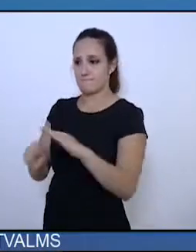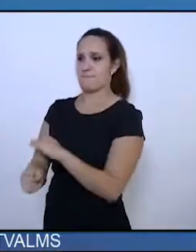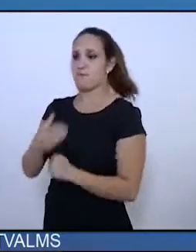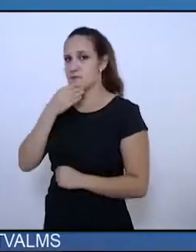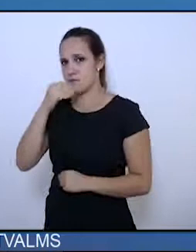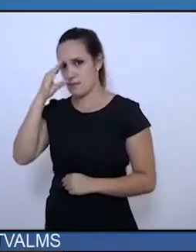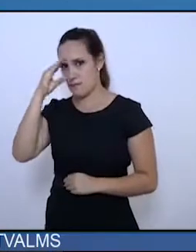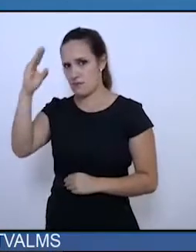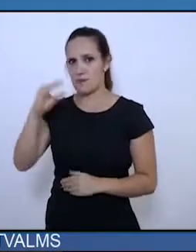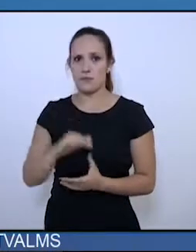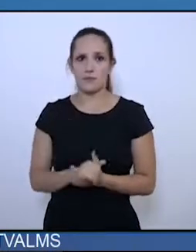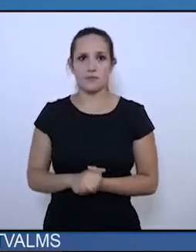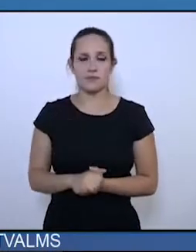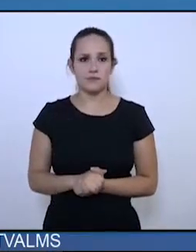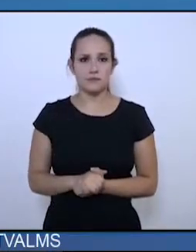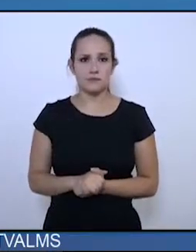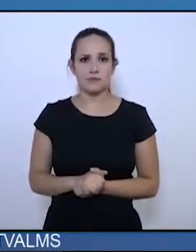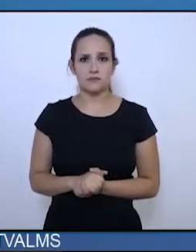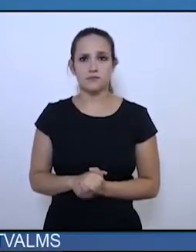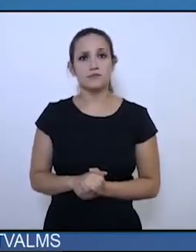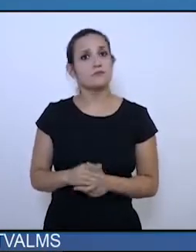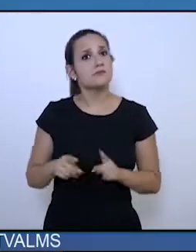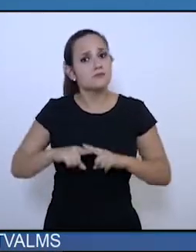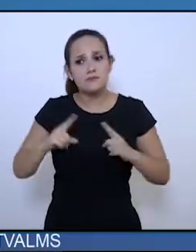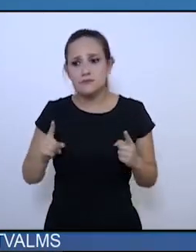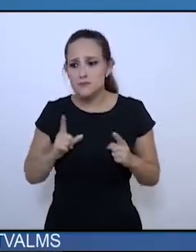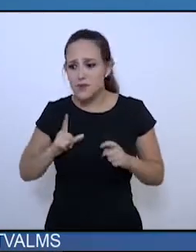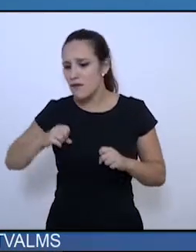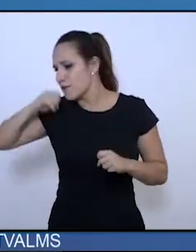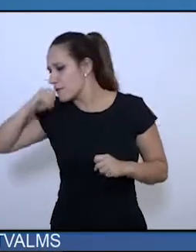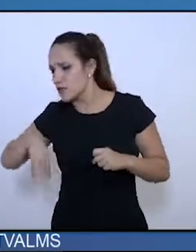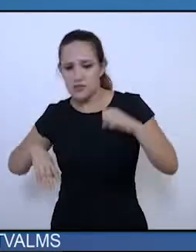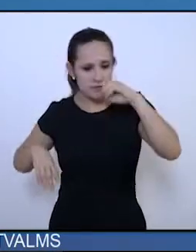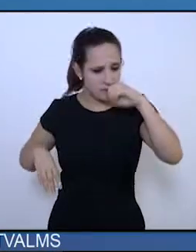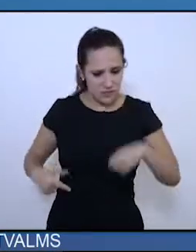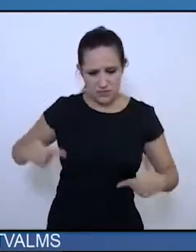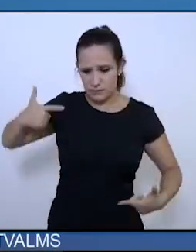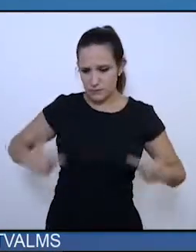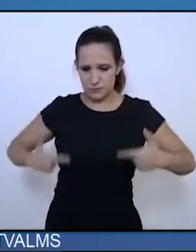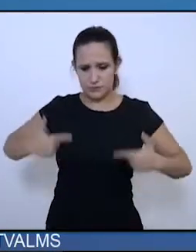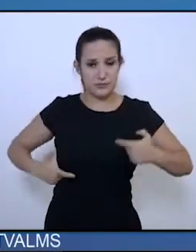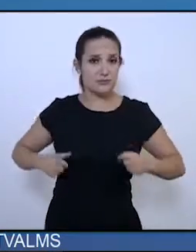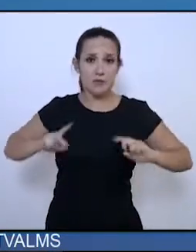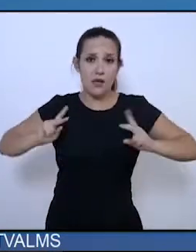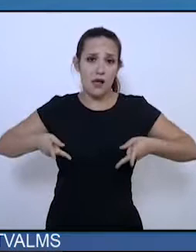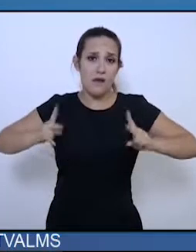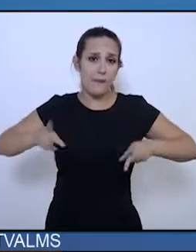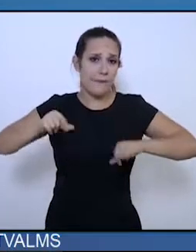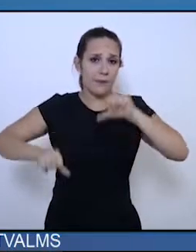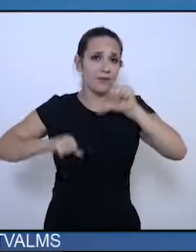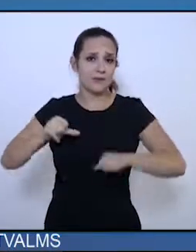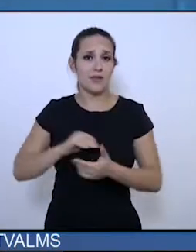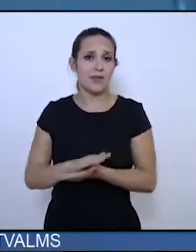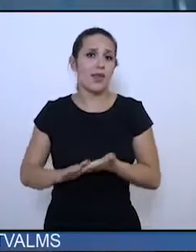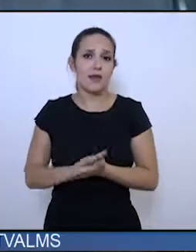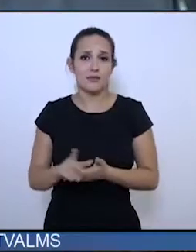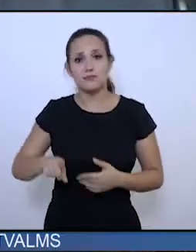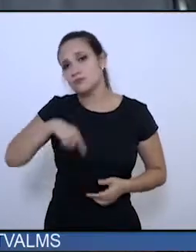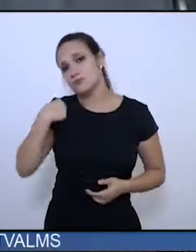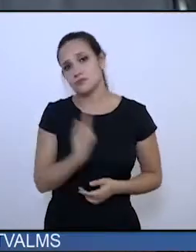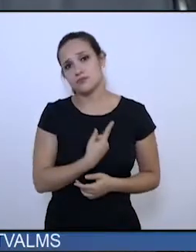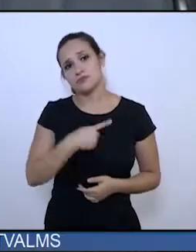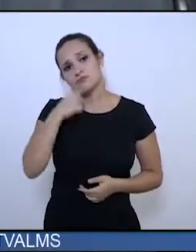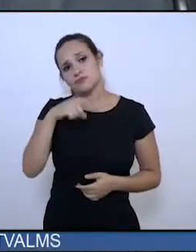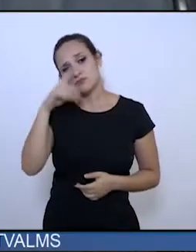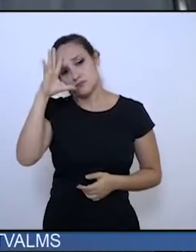Mas a prática de atuar a violência é a mesma. É a mesma. Nós não vamos resolver, deputado Barbosinha,